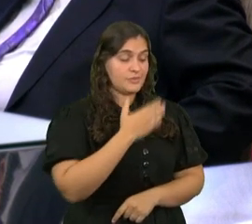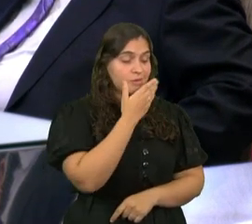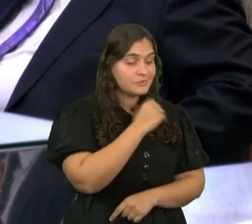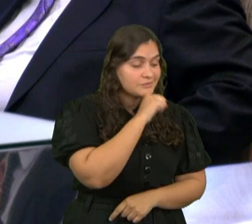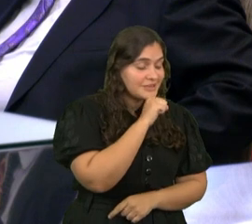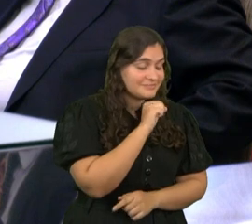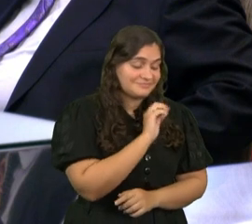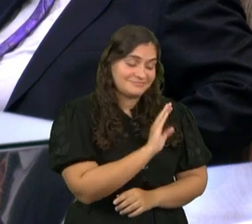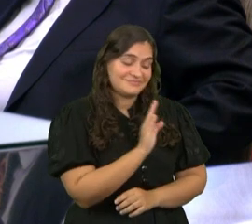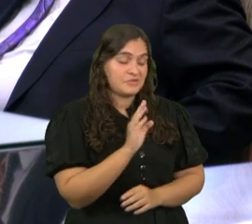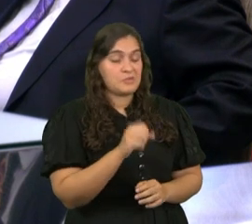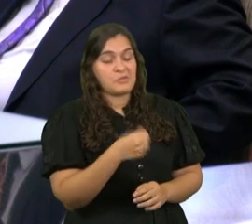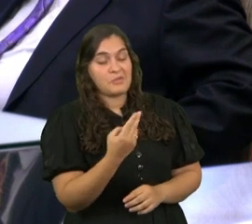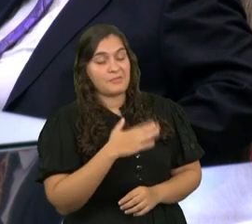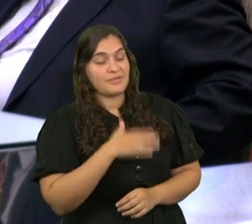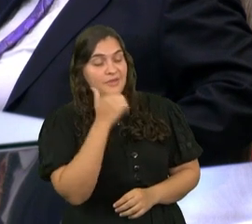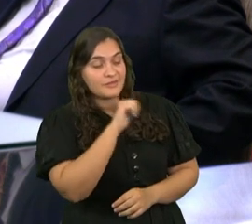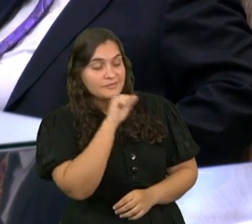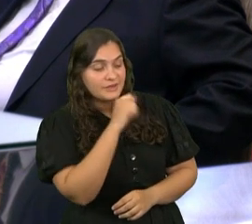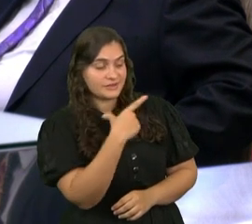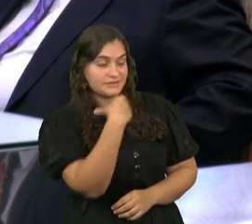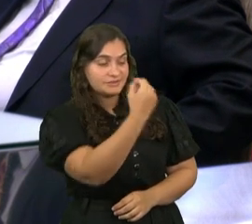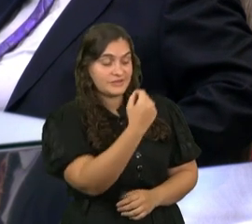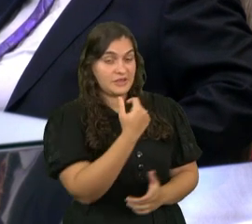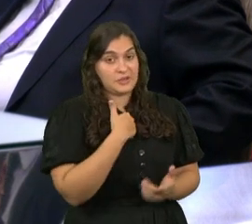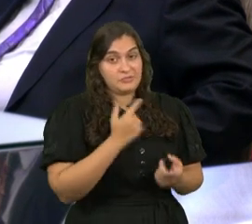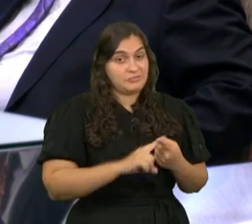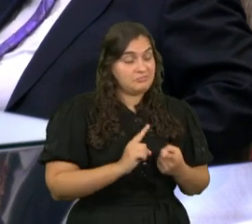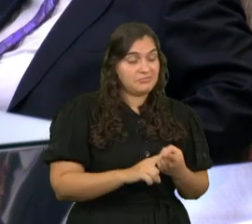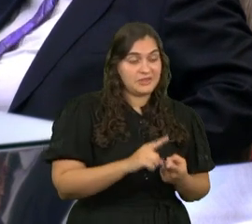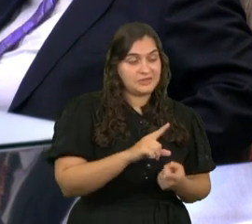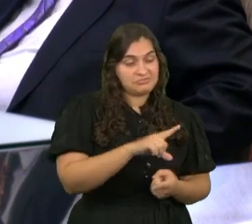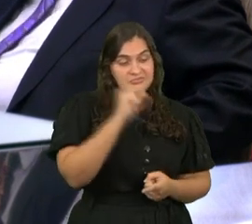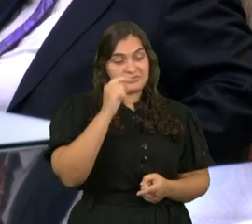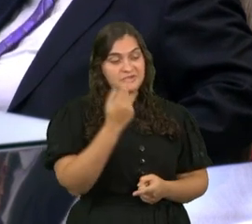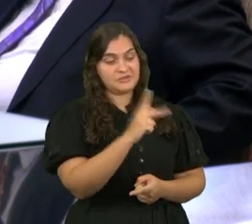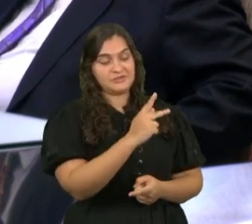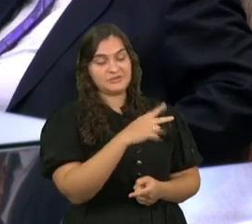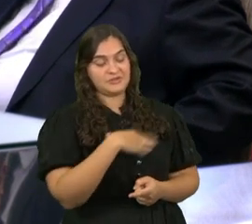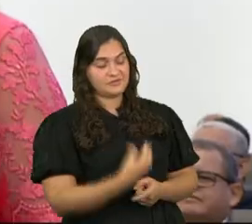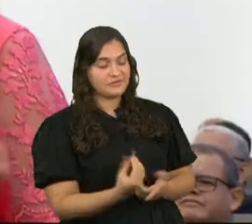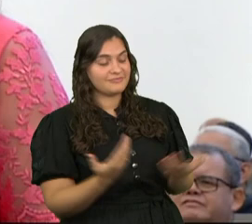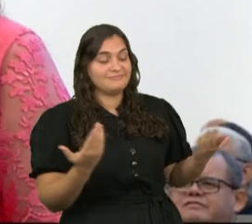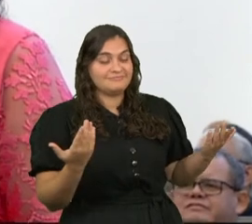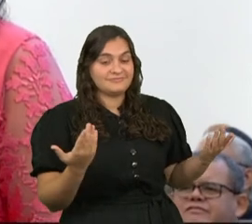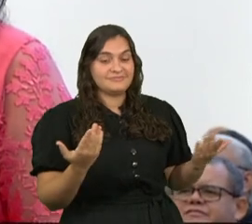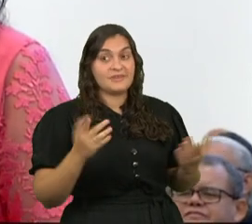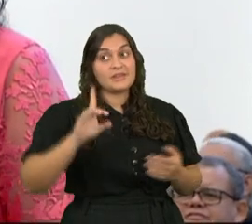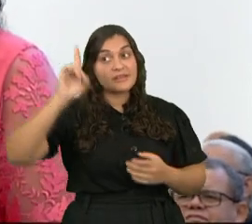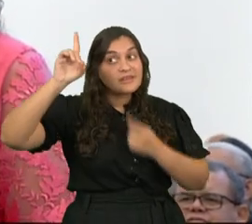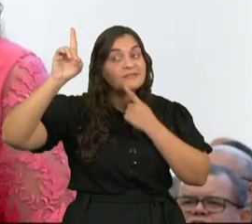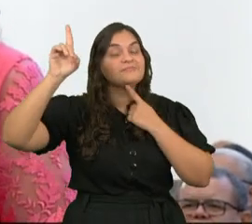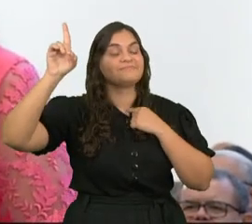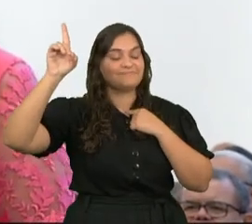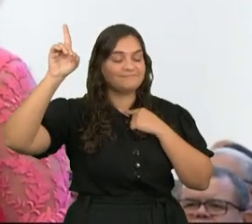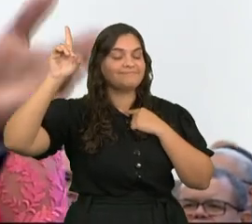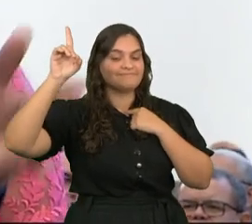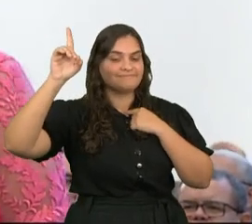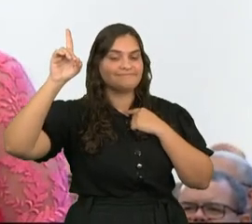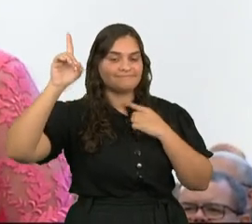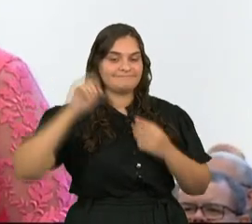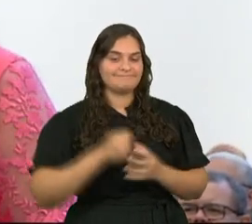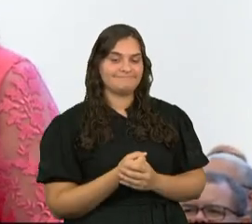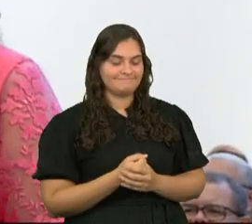mãe ser minha mãe, nem eu escolhi ser seu filho. Foi o desígnio divino que me fez nascer